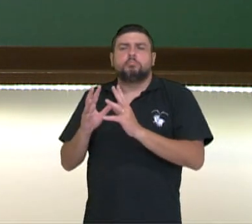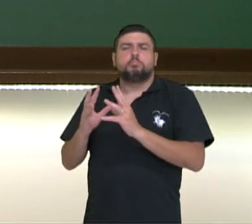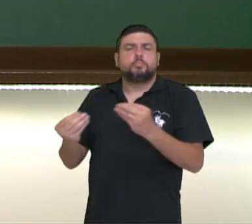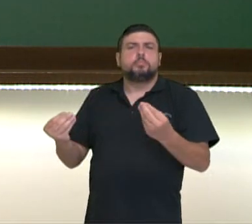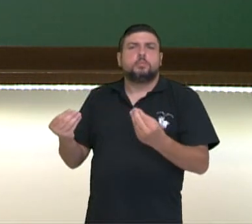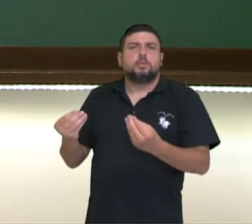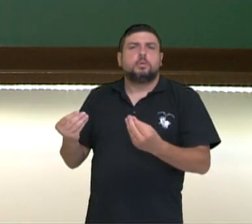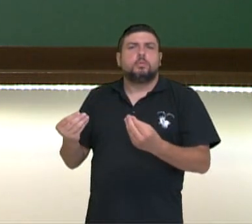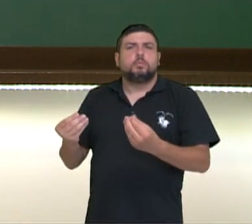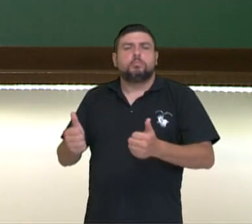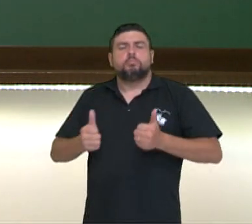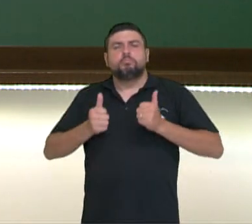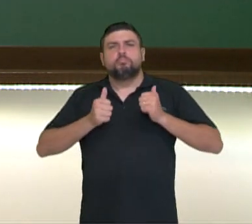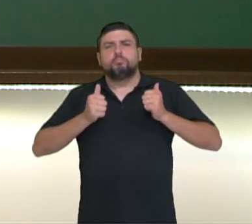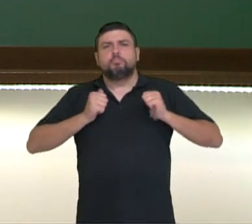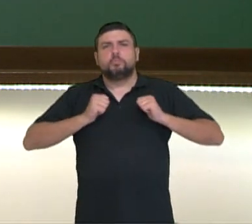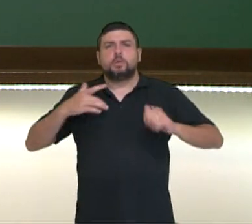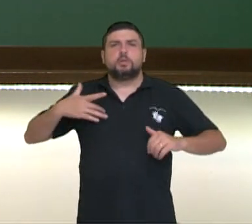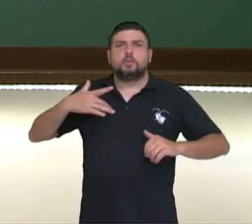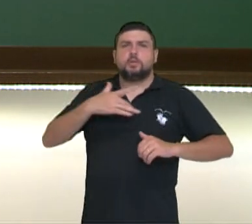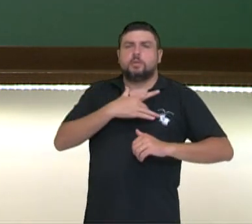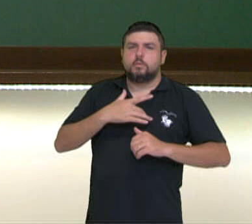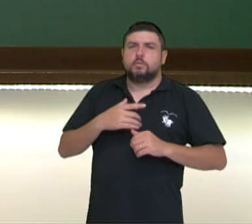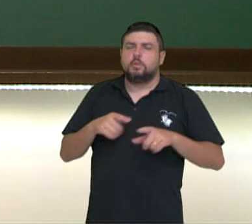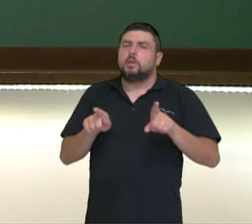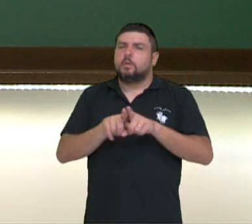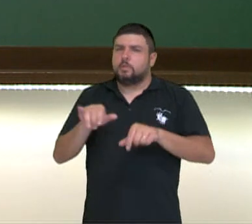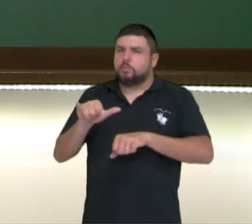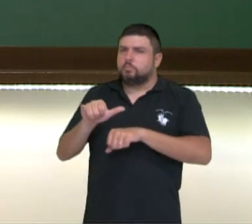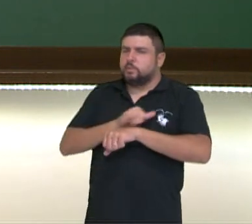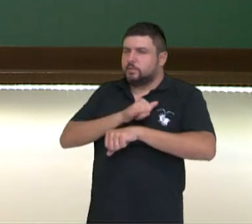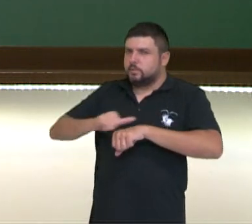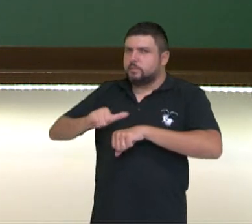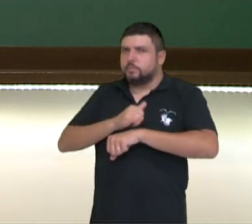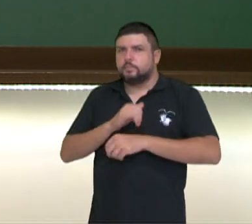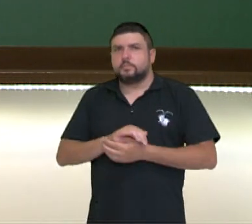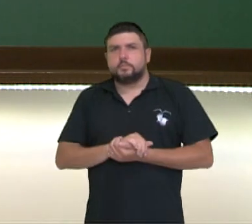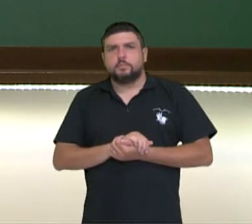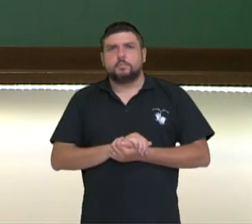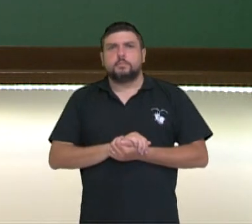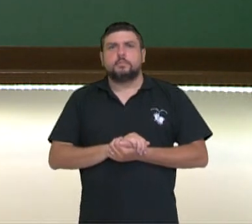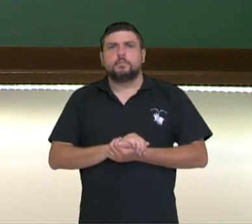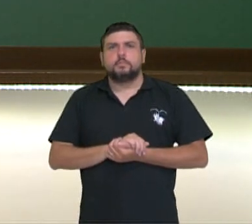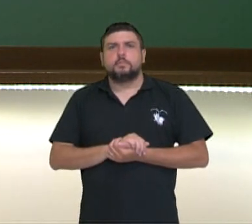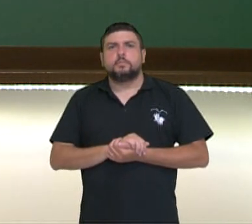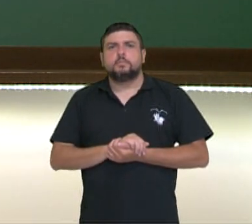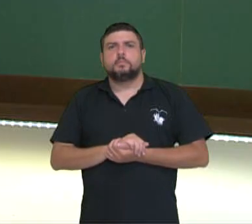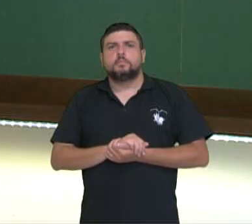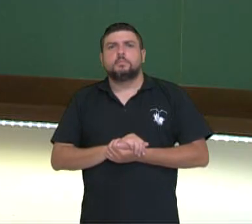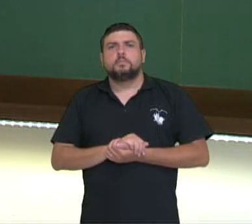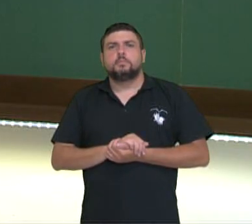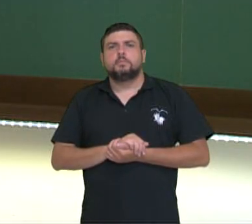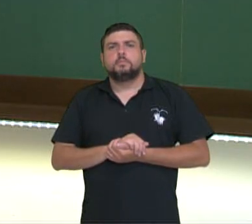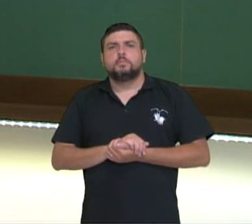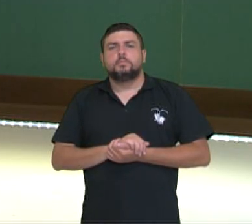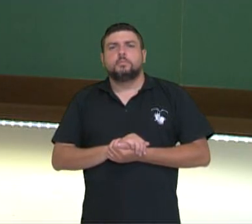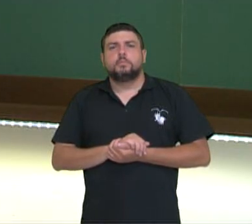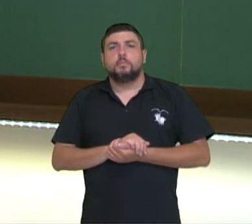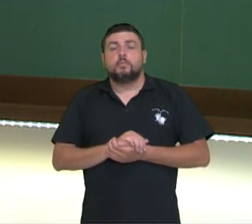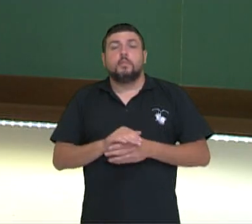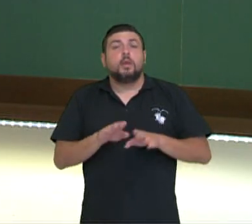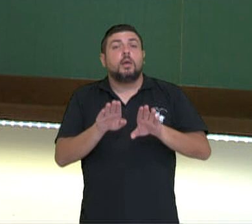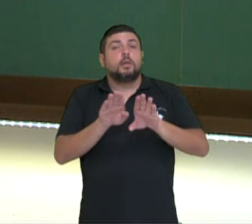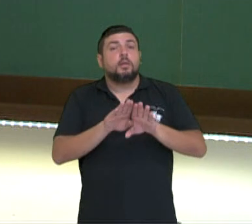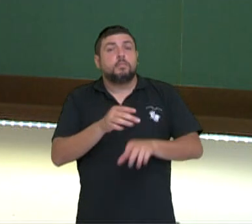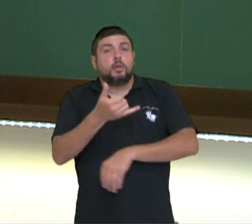o controle biológico. É uma outra estratégia de prevenção. Nós temos também as